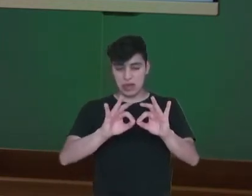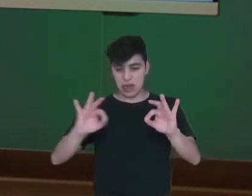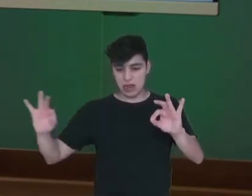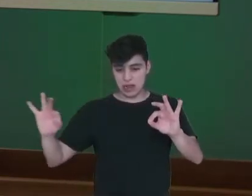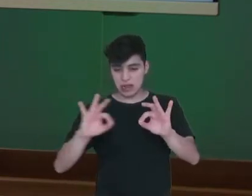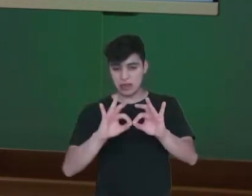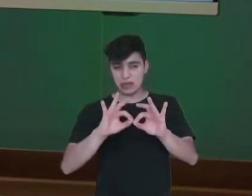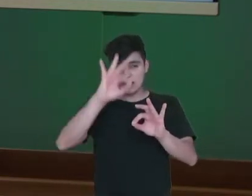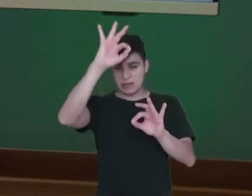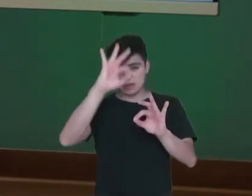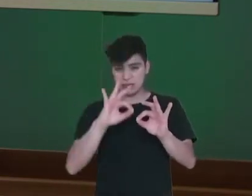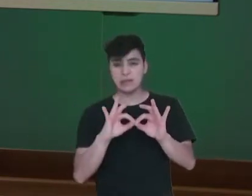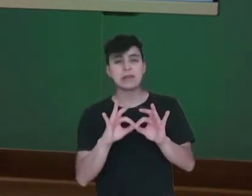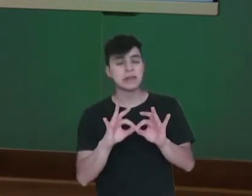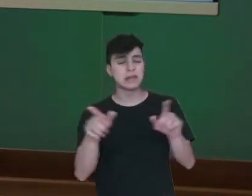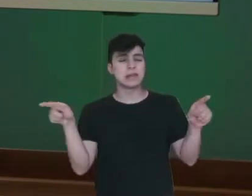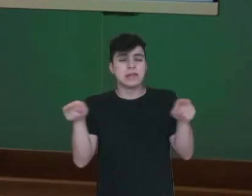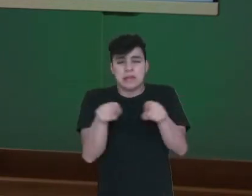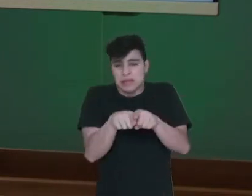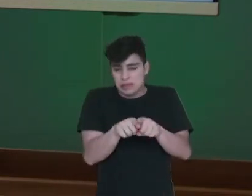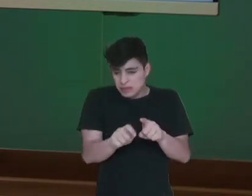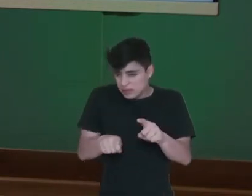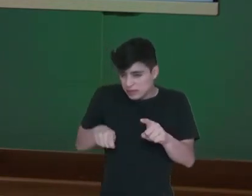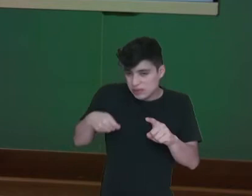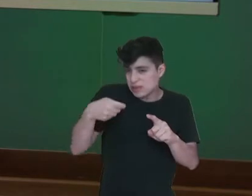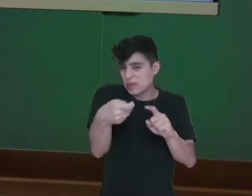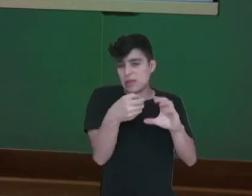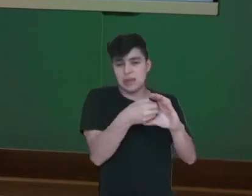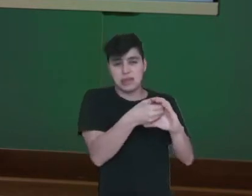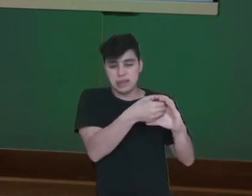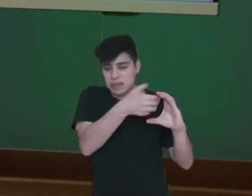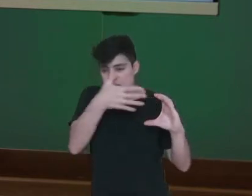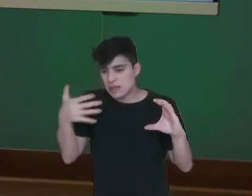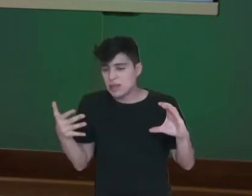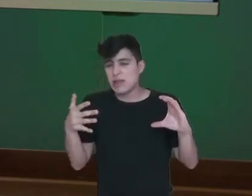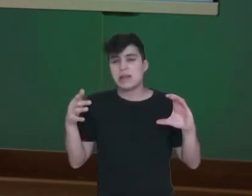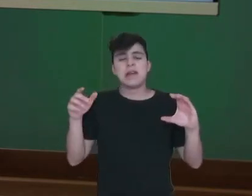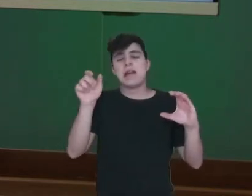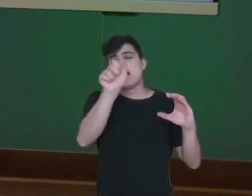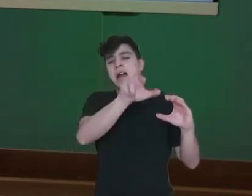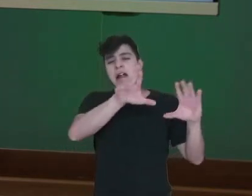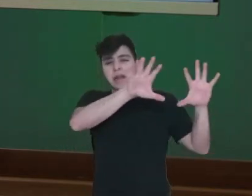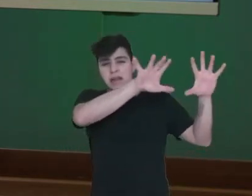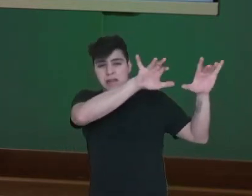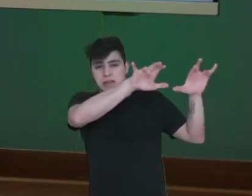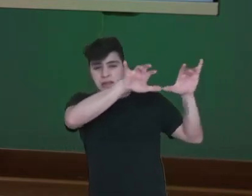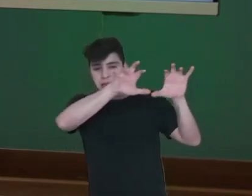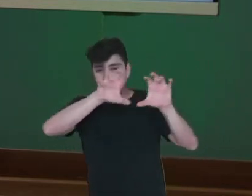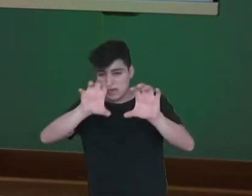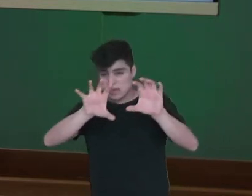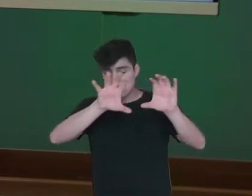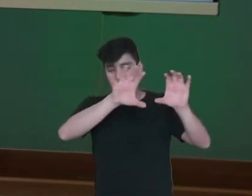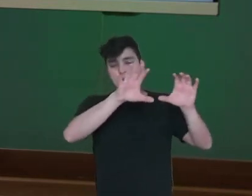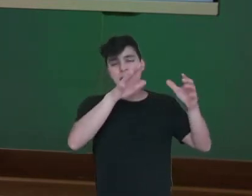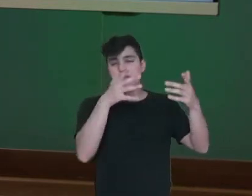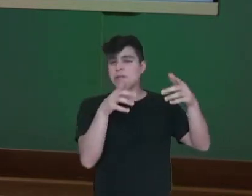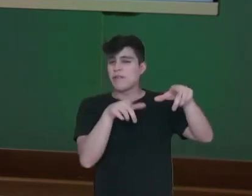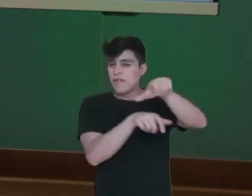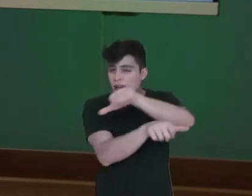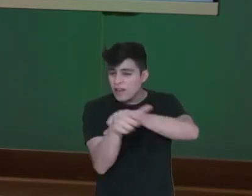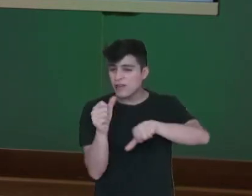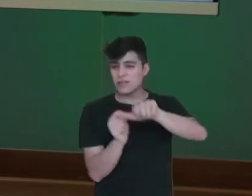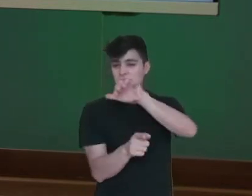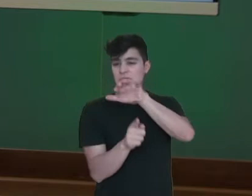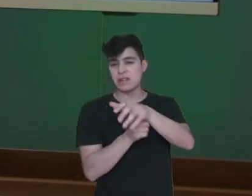território brasileiro, características ali de massas de ar, que são fatores dinâmicos, né, que